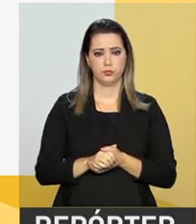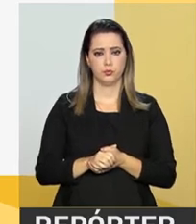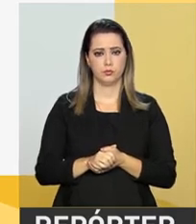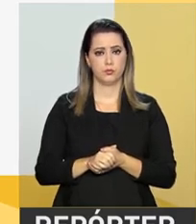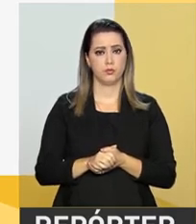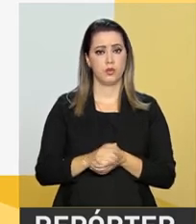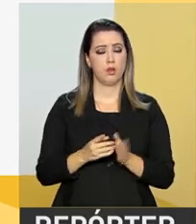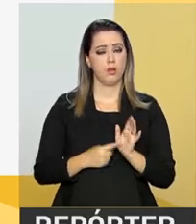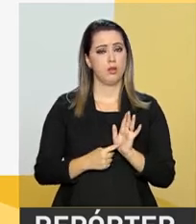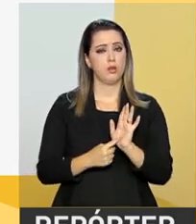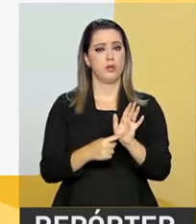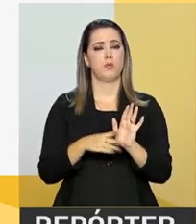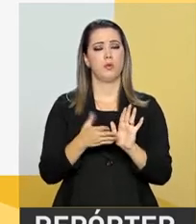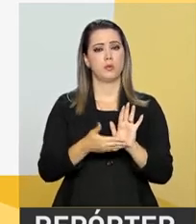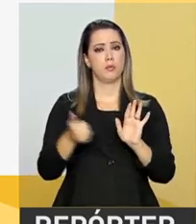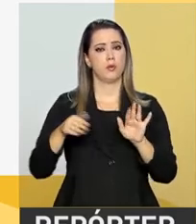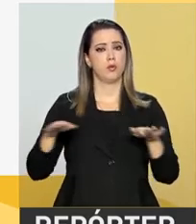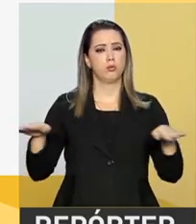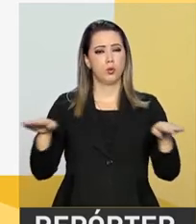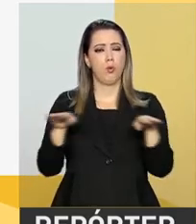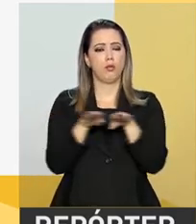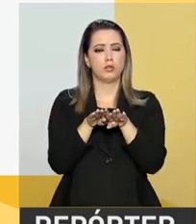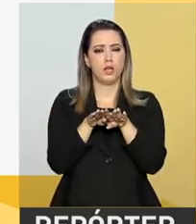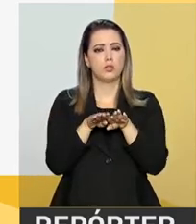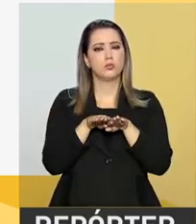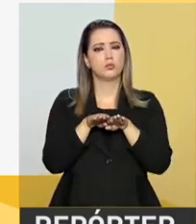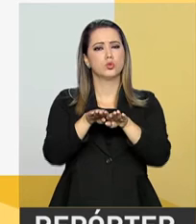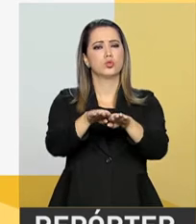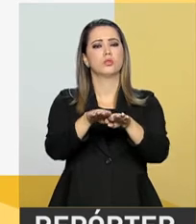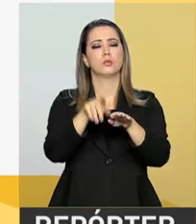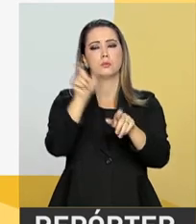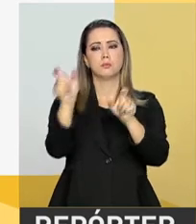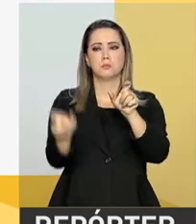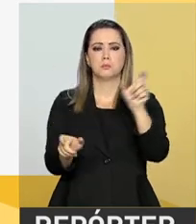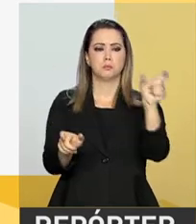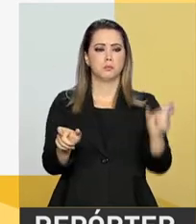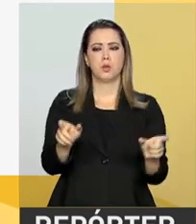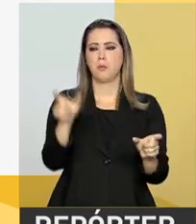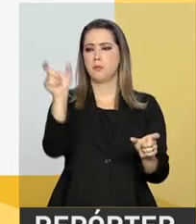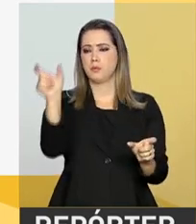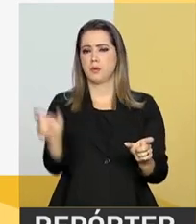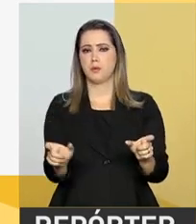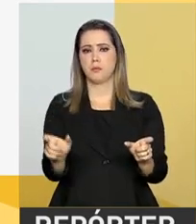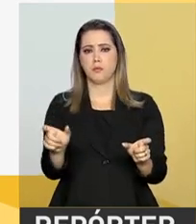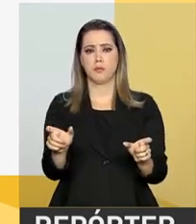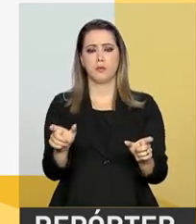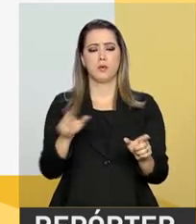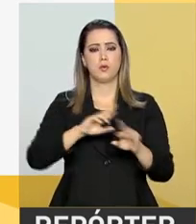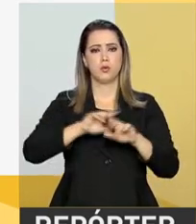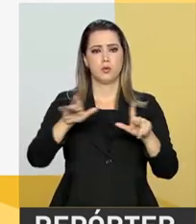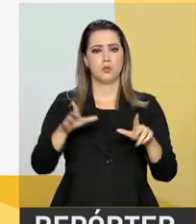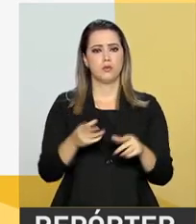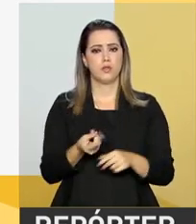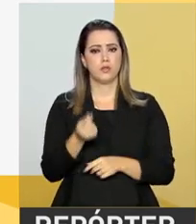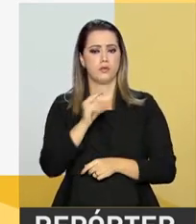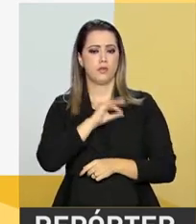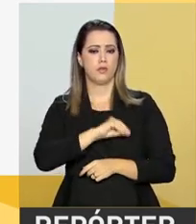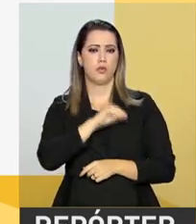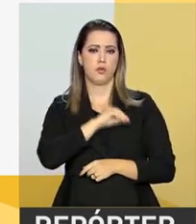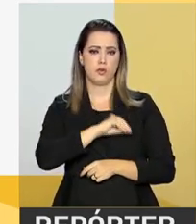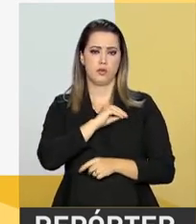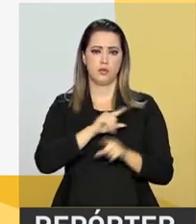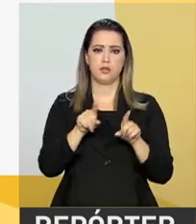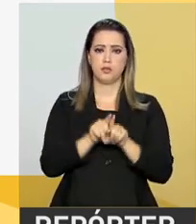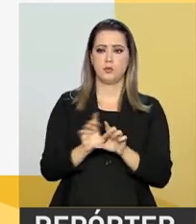estabelece uma maior igualdade entre não só com diversas faixas de renda mas entre aqueles